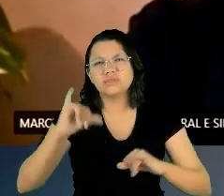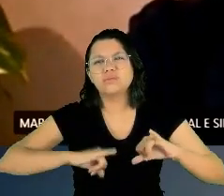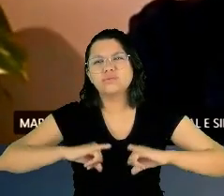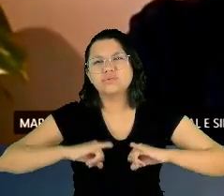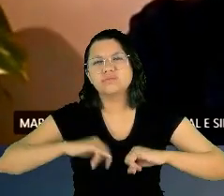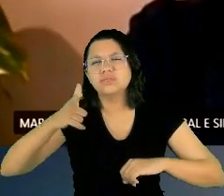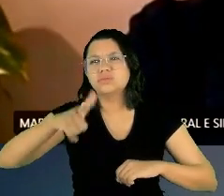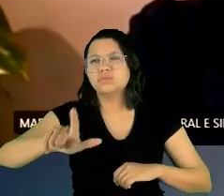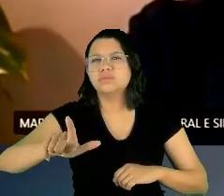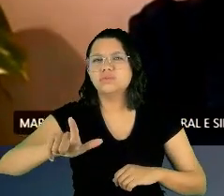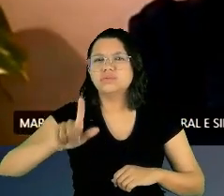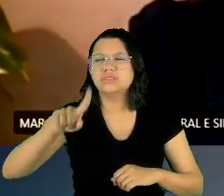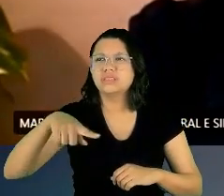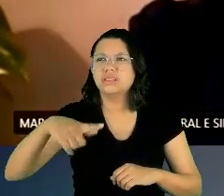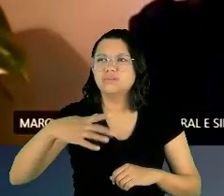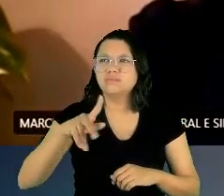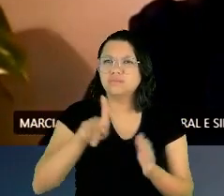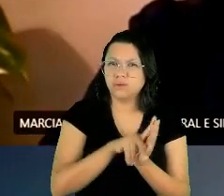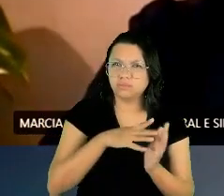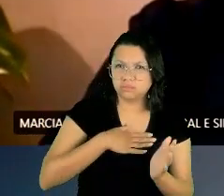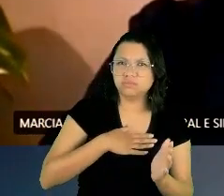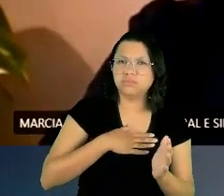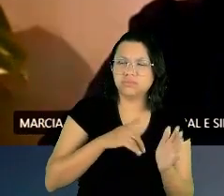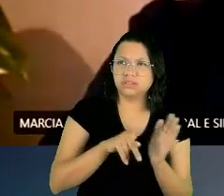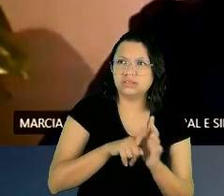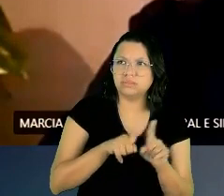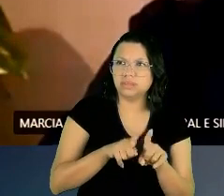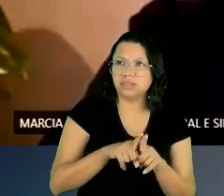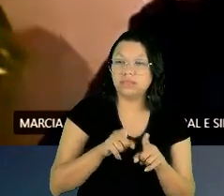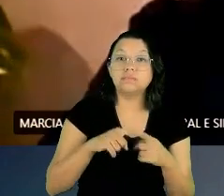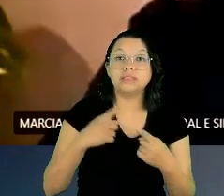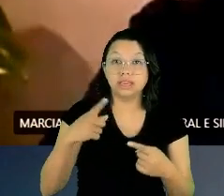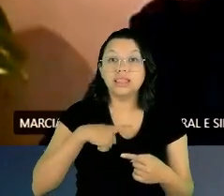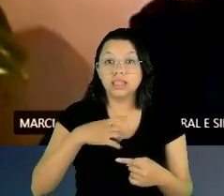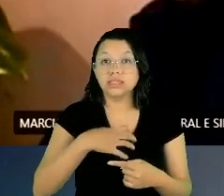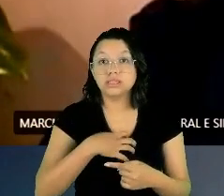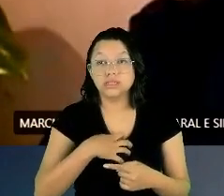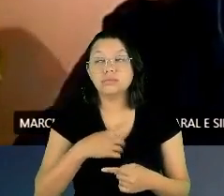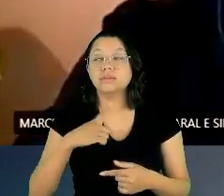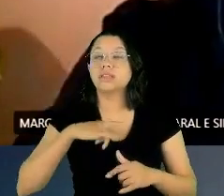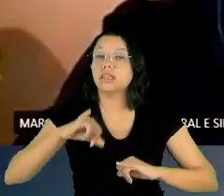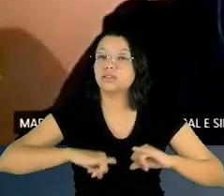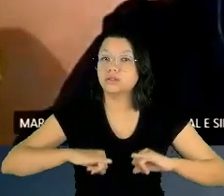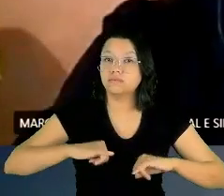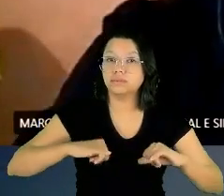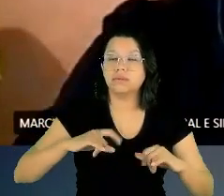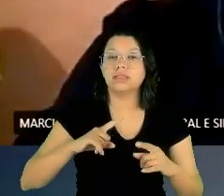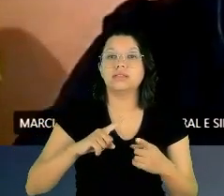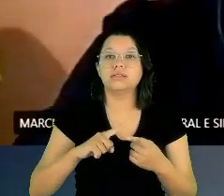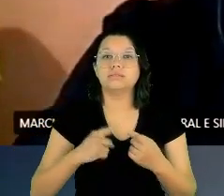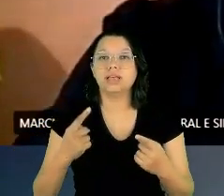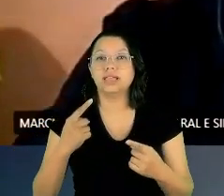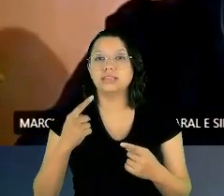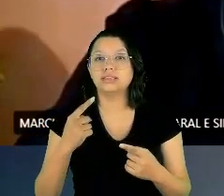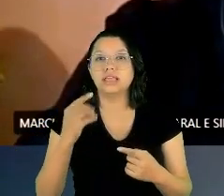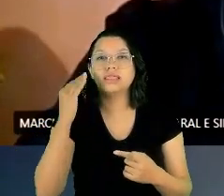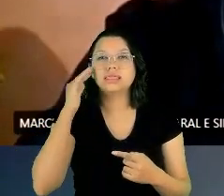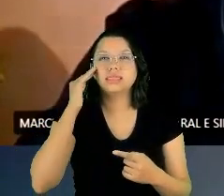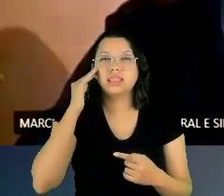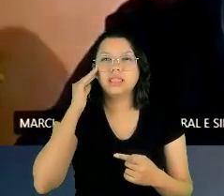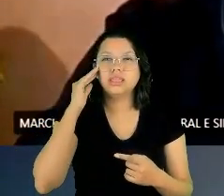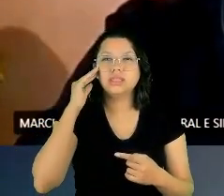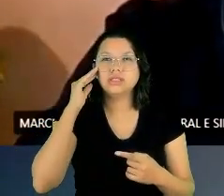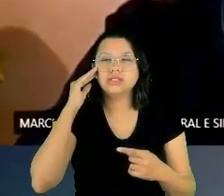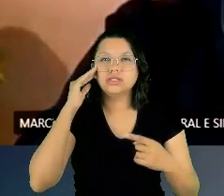Ele não entende o sofrimento do outro como o sofrimento dele. Mas ele tem sentimentos, tem sofrimento, mas ele entende